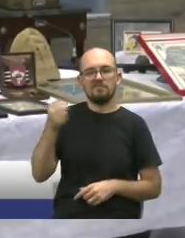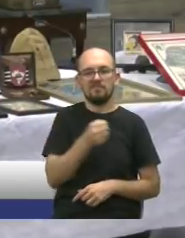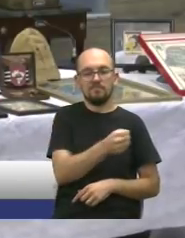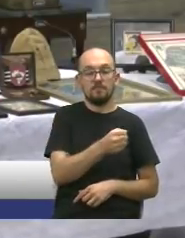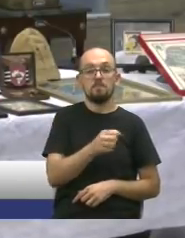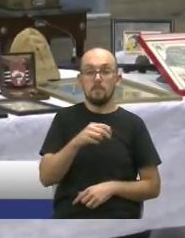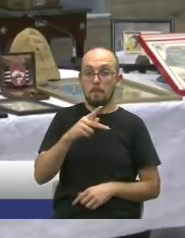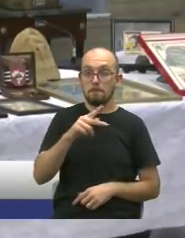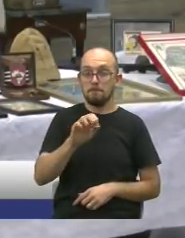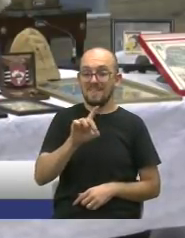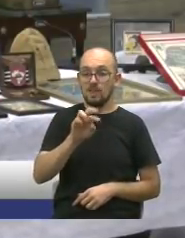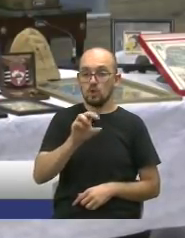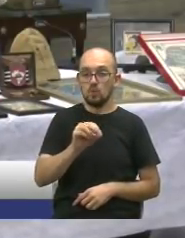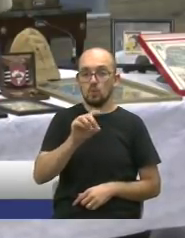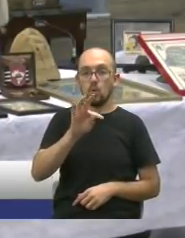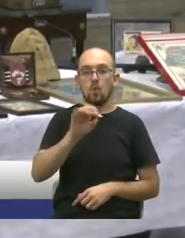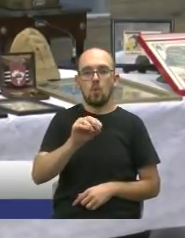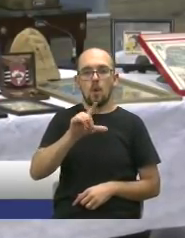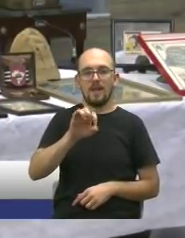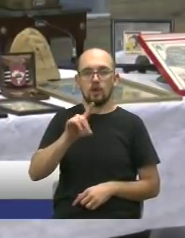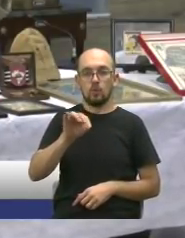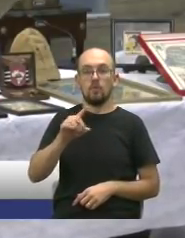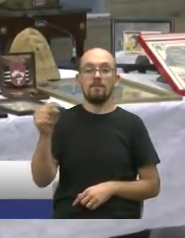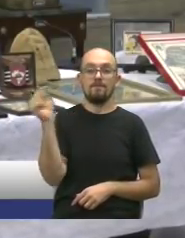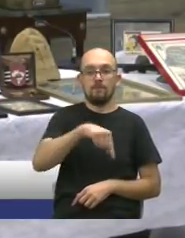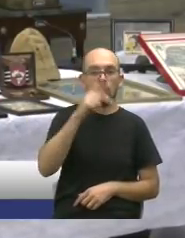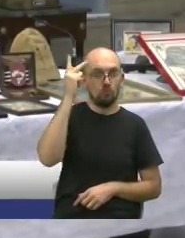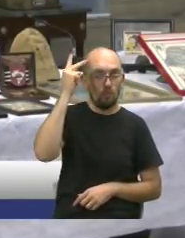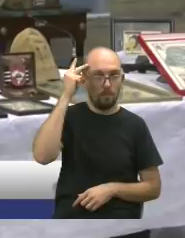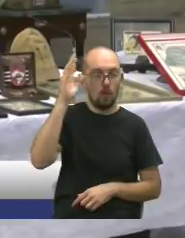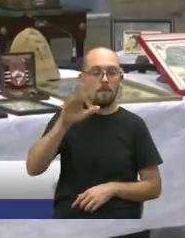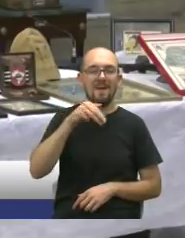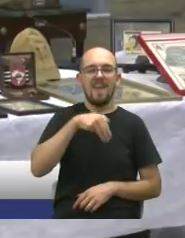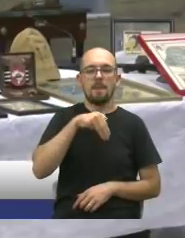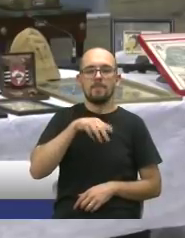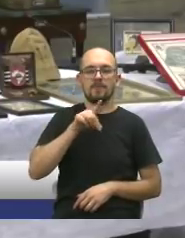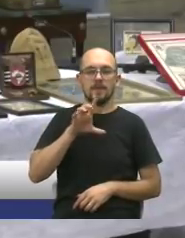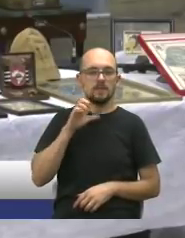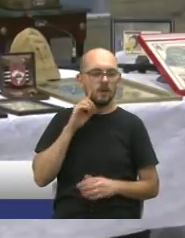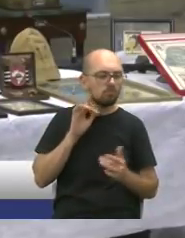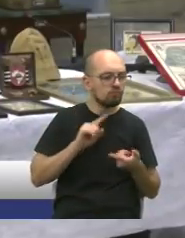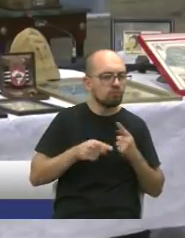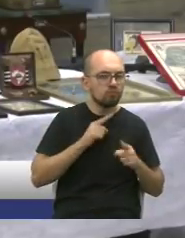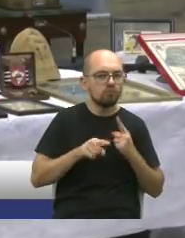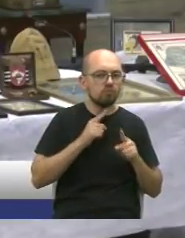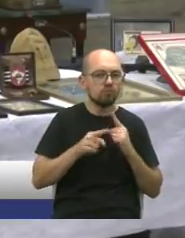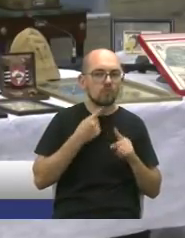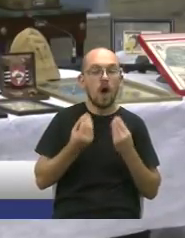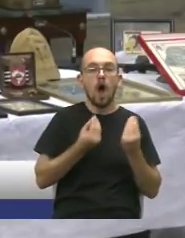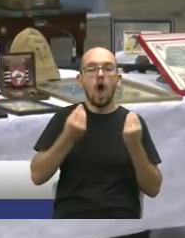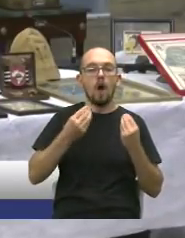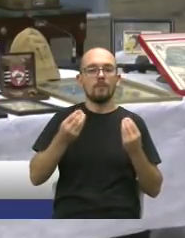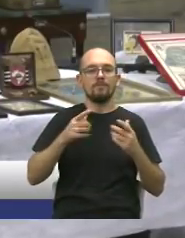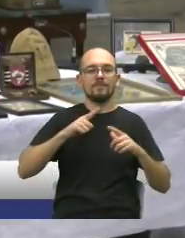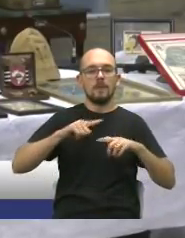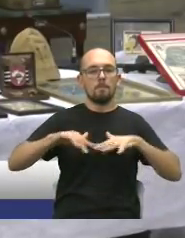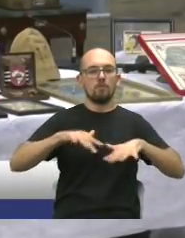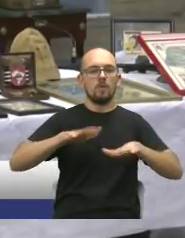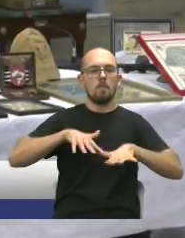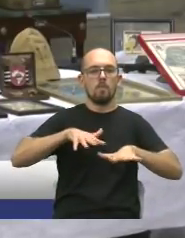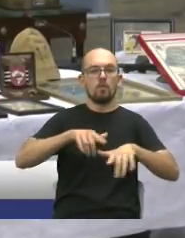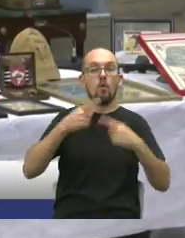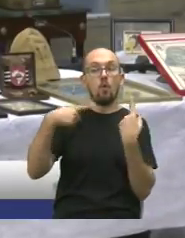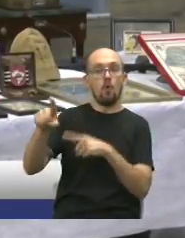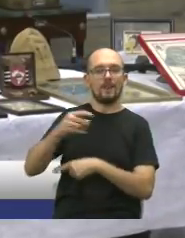Paulo. Quando veio para São Paulo, o MMDC tomou contato com ele, revelando a situação que havia de animosidade contra a ditadura, e esse